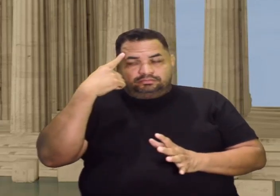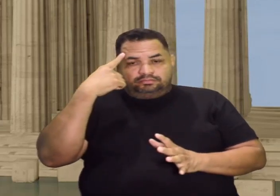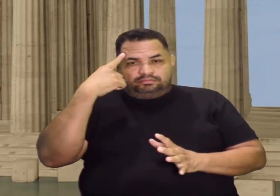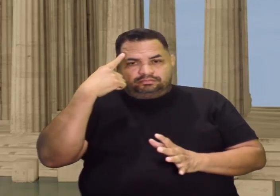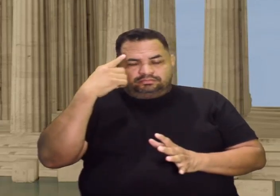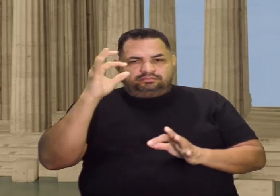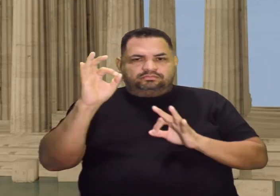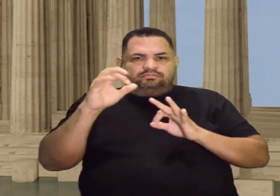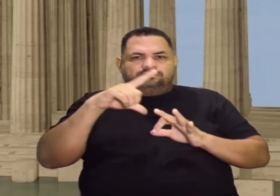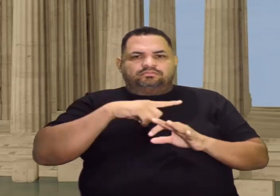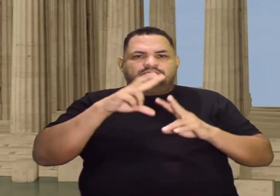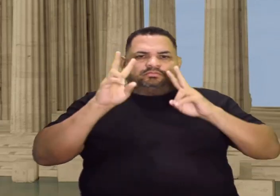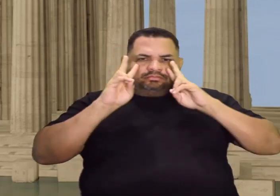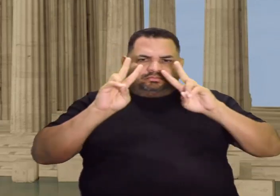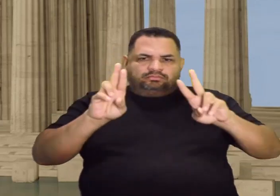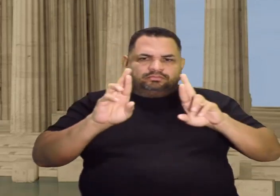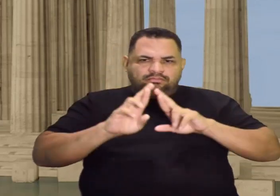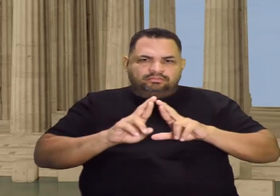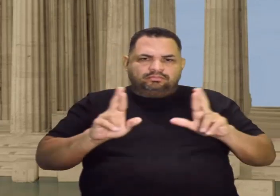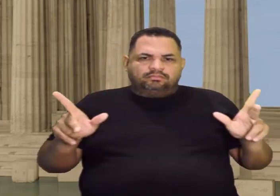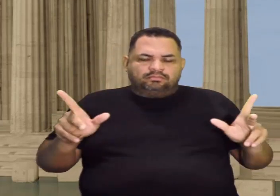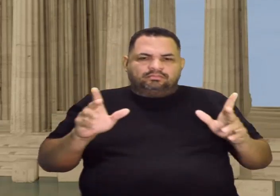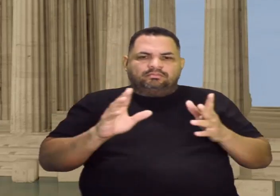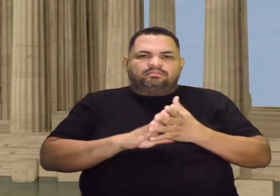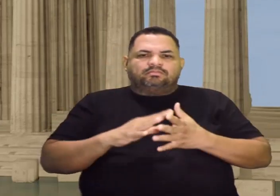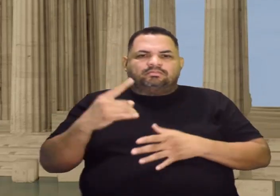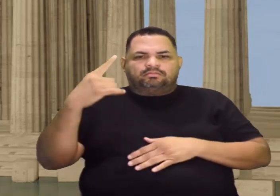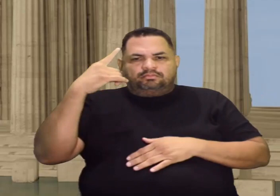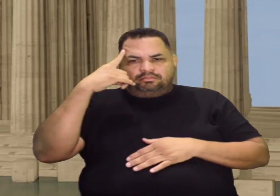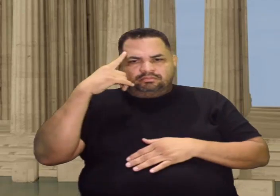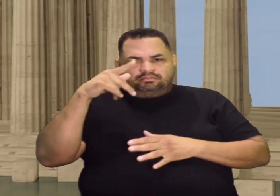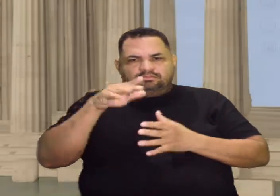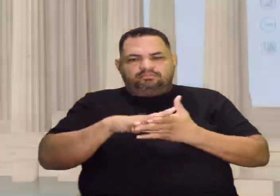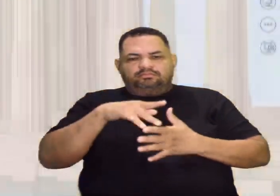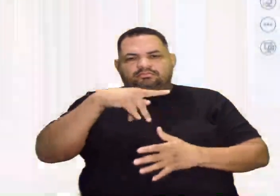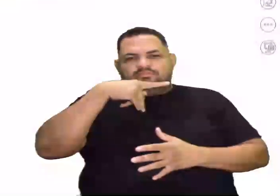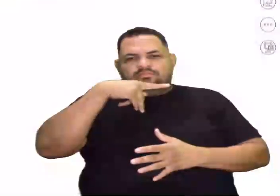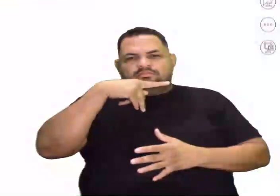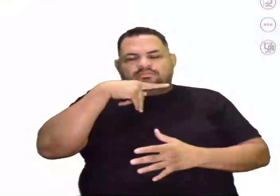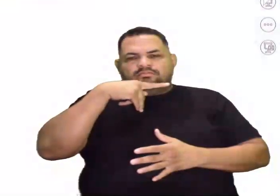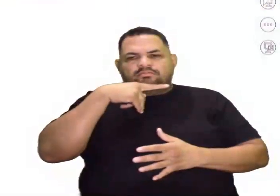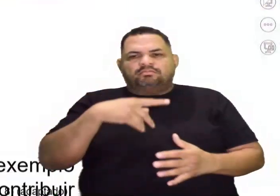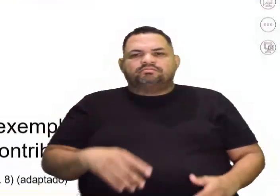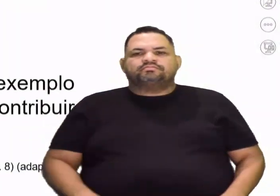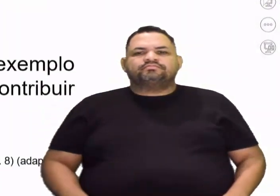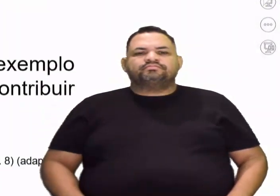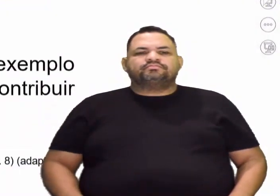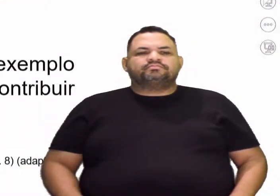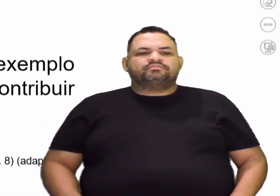eles tinham uma visão diferente do pensamento de Platão e Aristóteles. Vamos lá ver, olha aí.